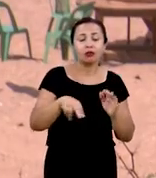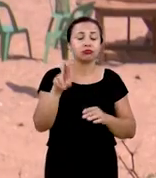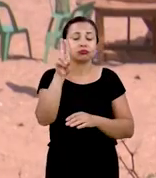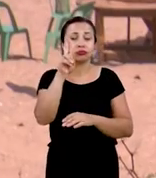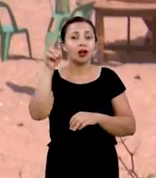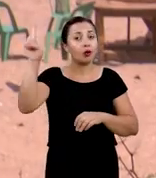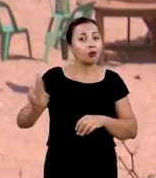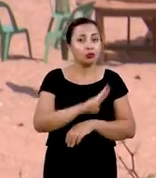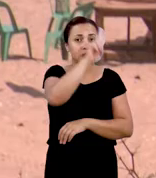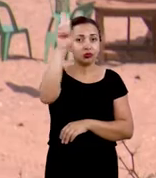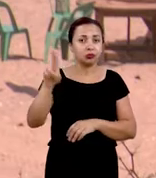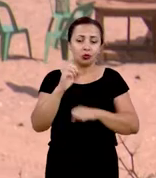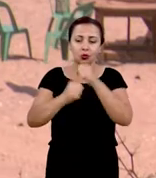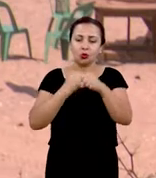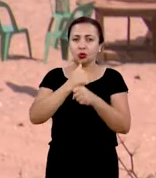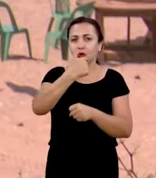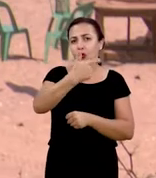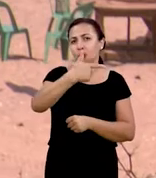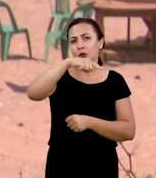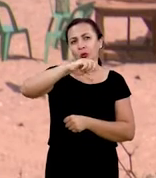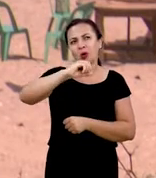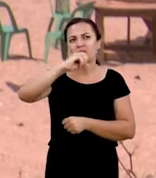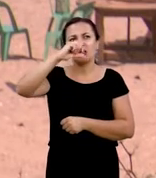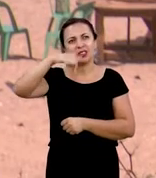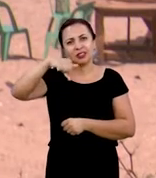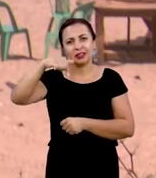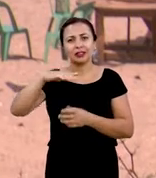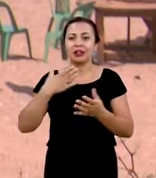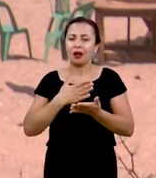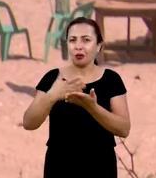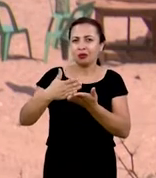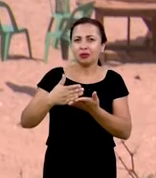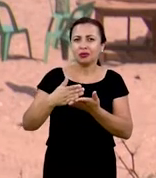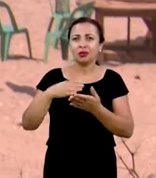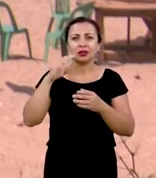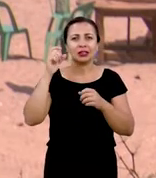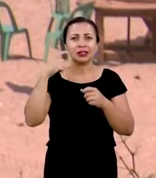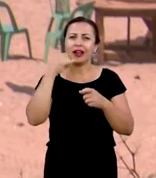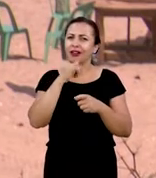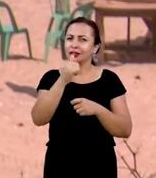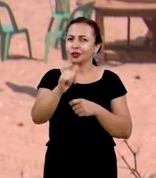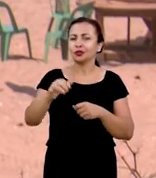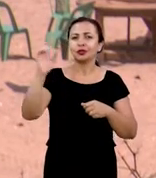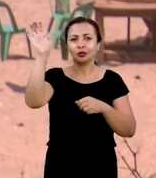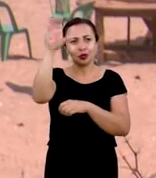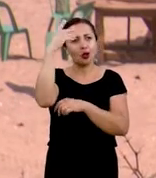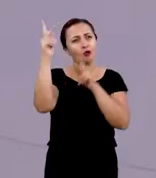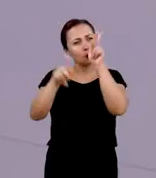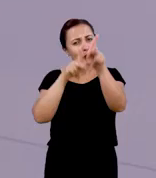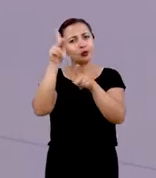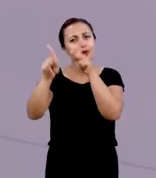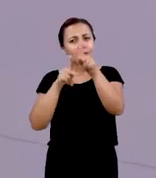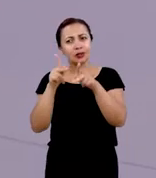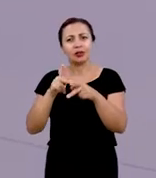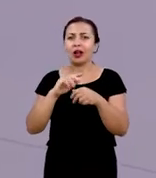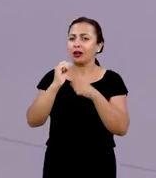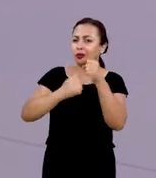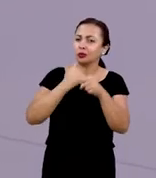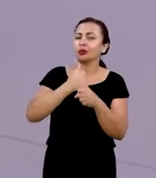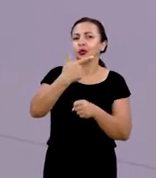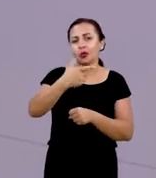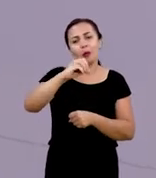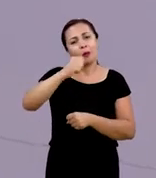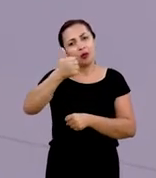de 2007, né, estava bem no comecinho das discussões sobre as energias eólicas, né? Em 2009, 2010, começaram os